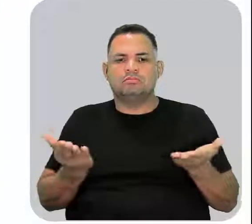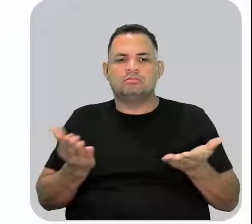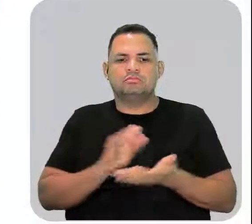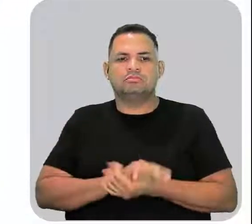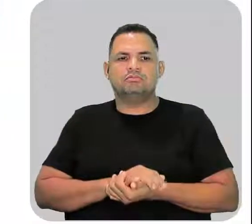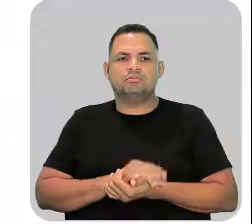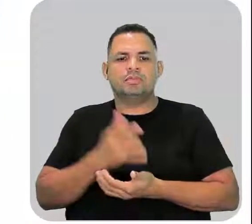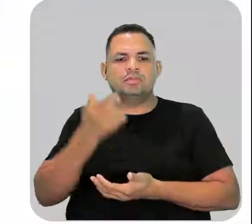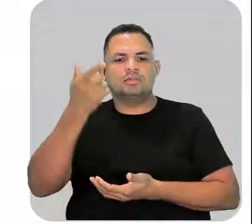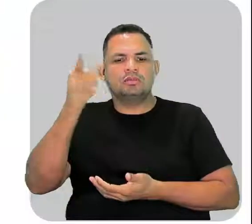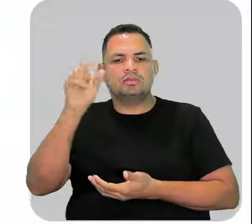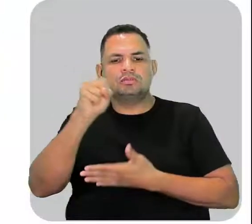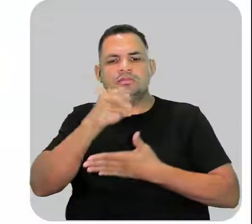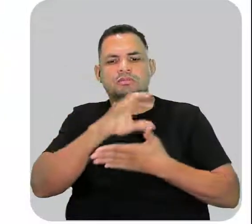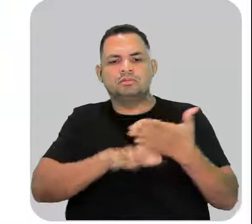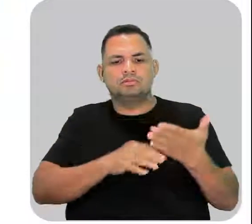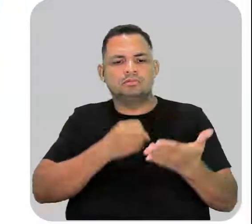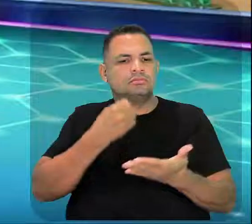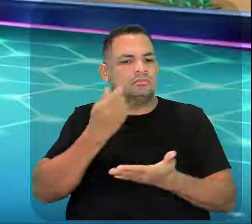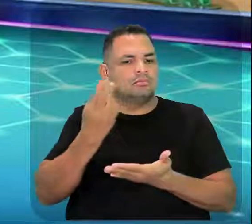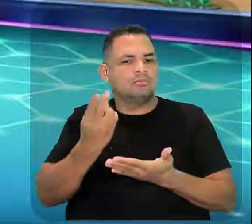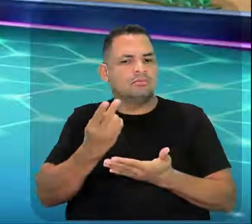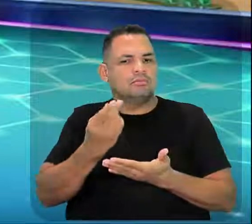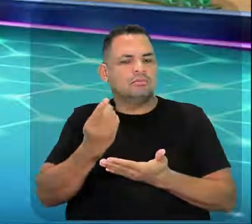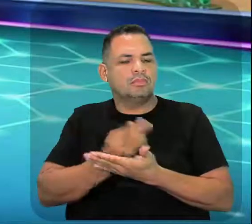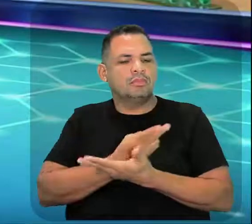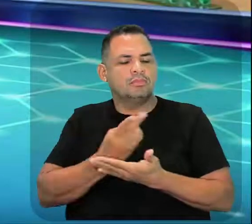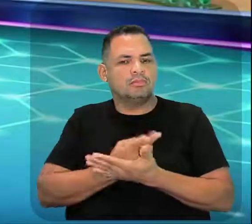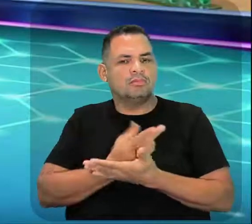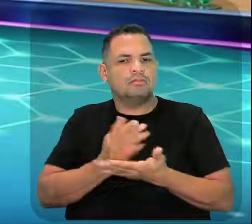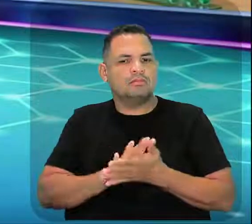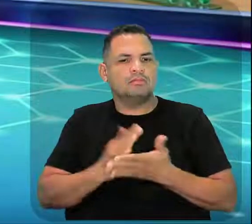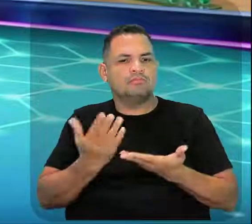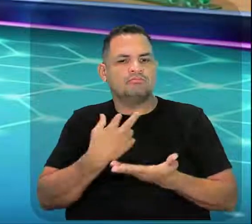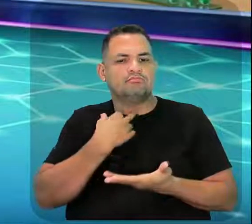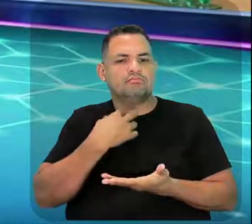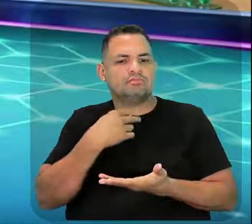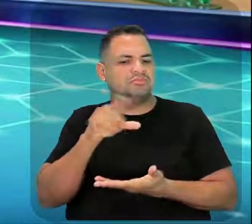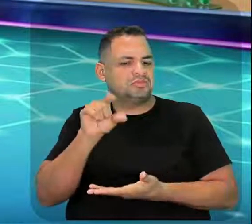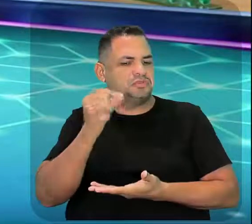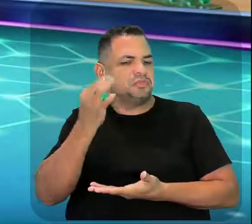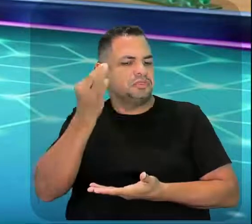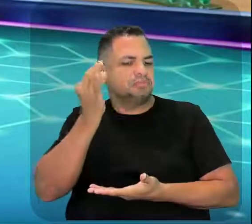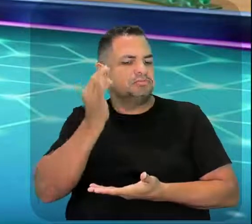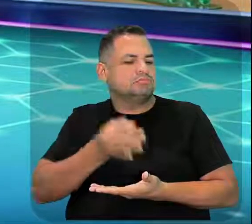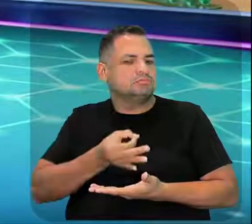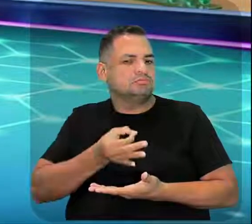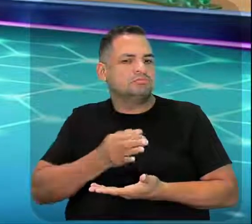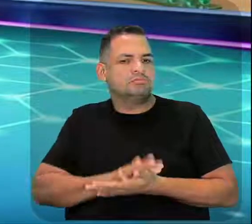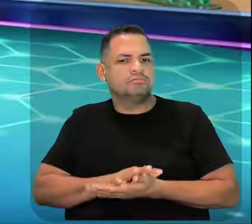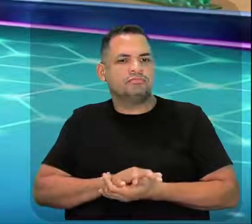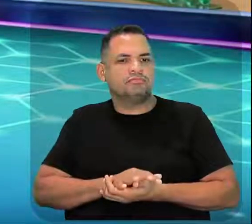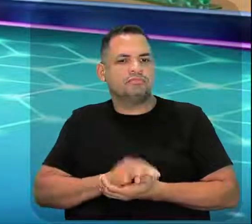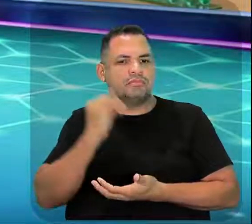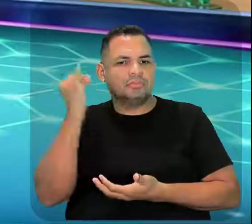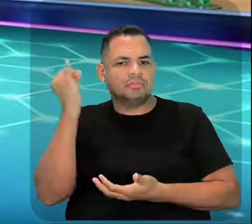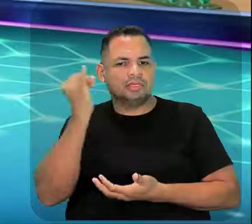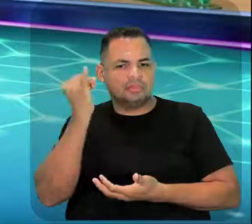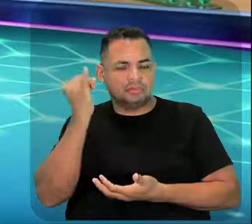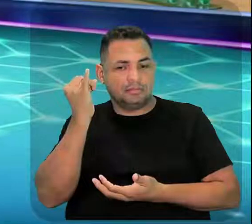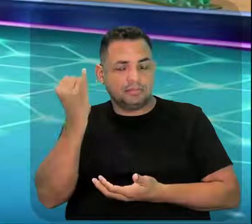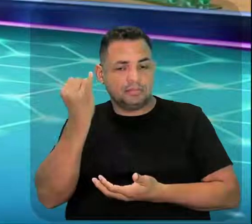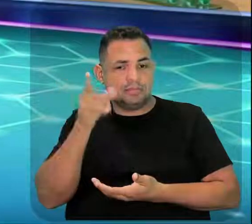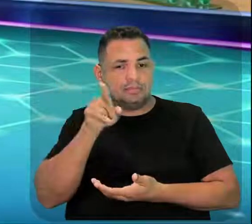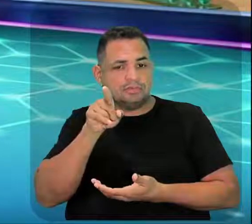que as outras alternativas estavam incorretas e a gente não podia marcá-las como certa, tá? Então, é muito interessante